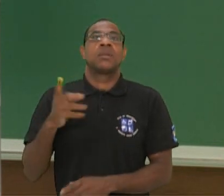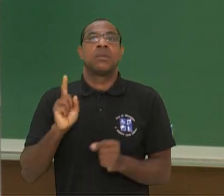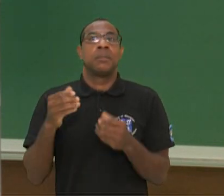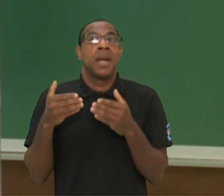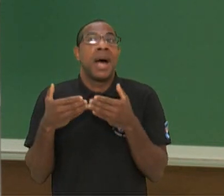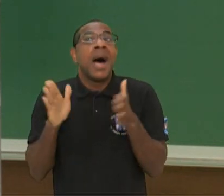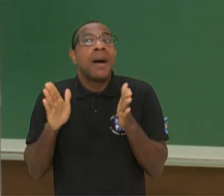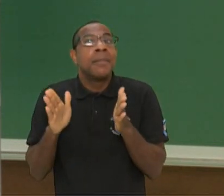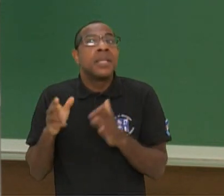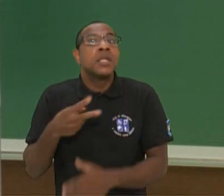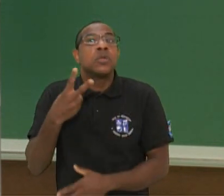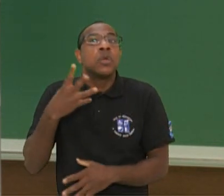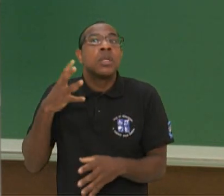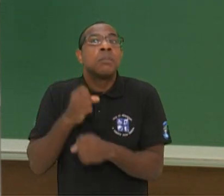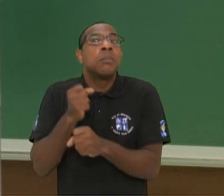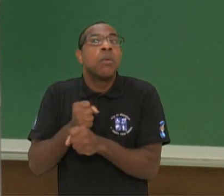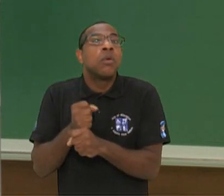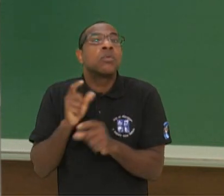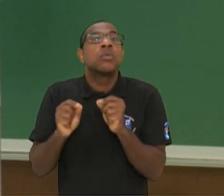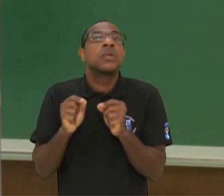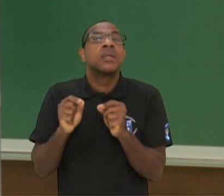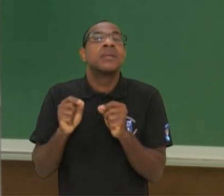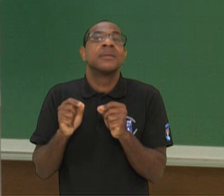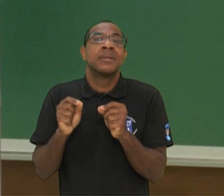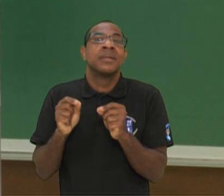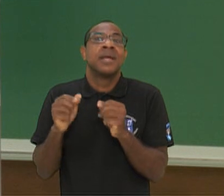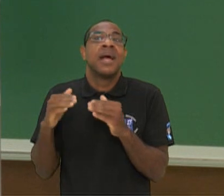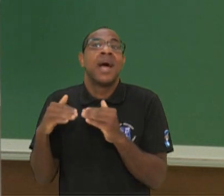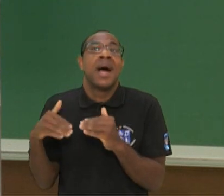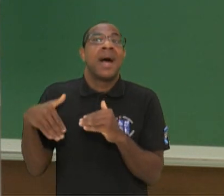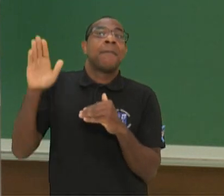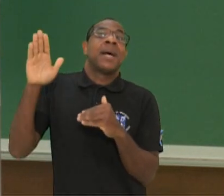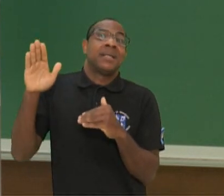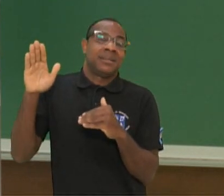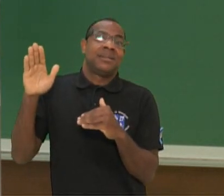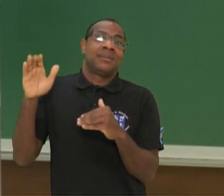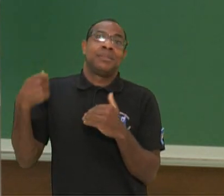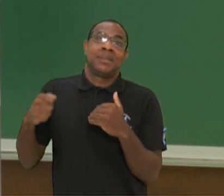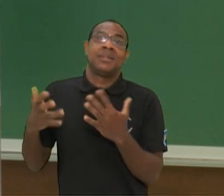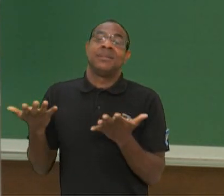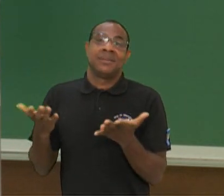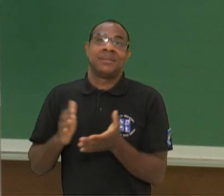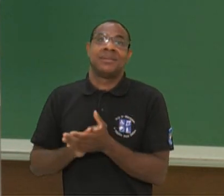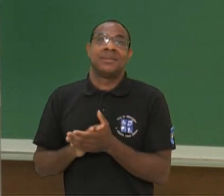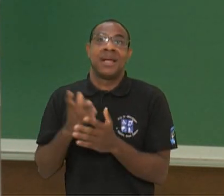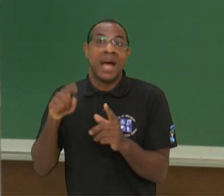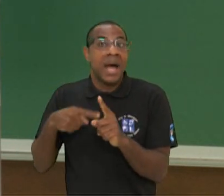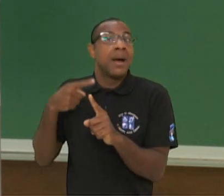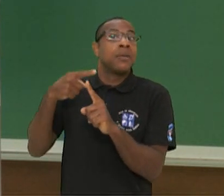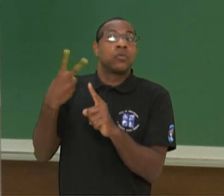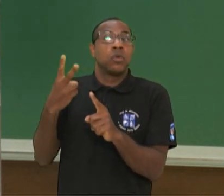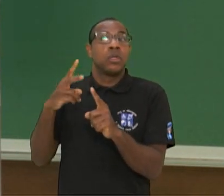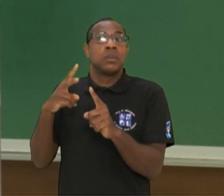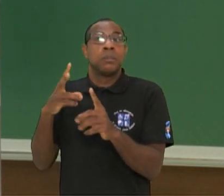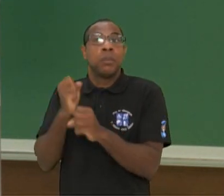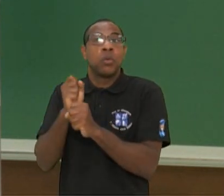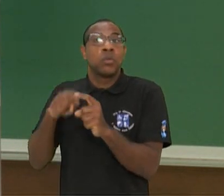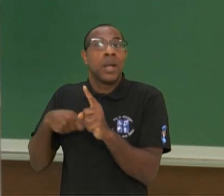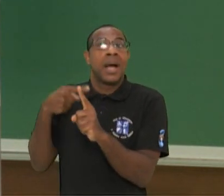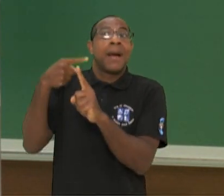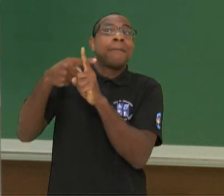abrir 2 pontos de vantagem para o seu adversário. Então, caso esteja